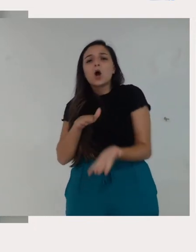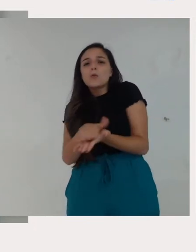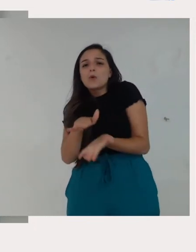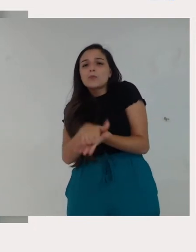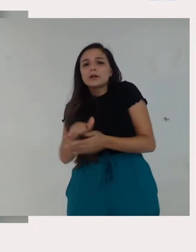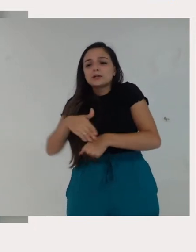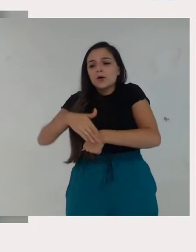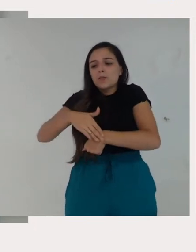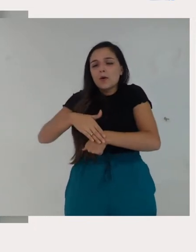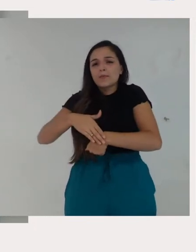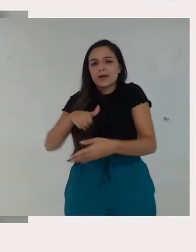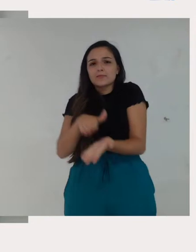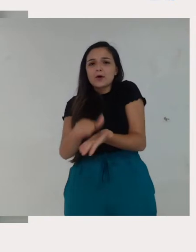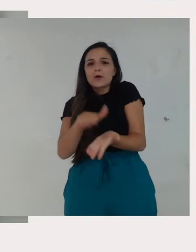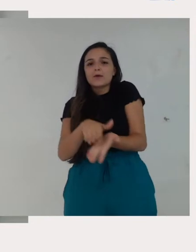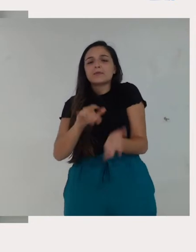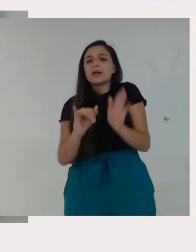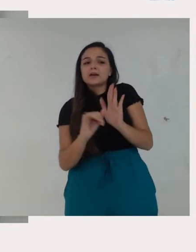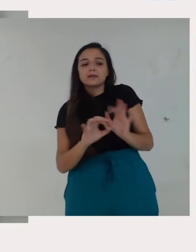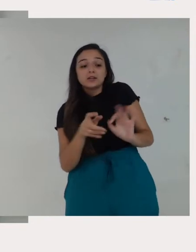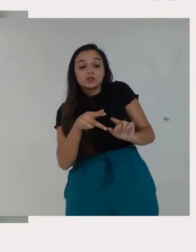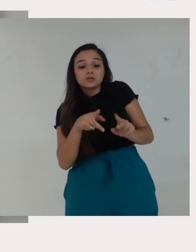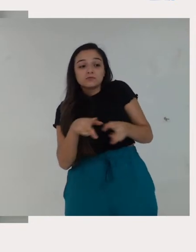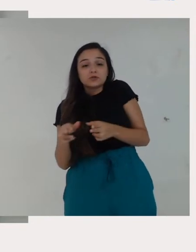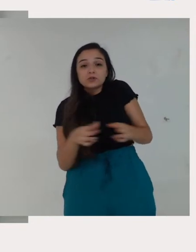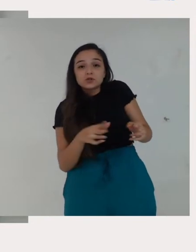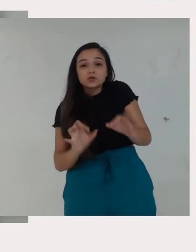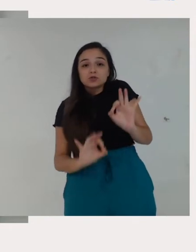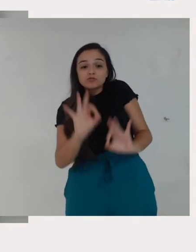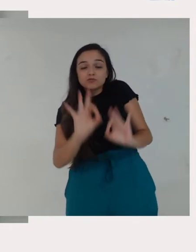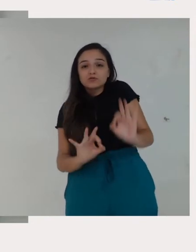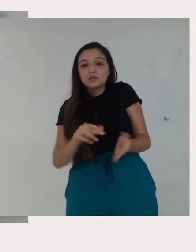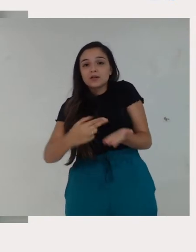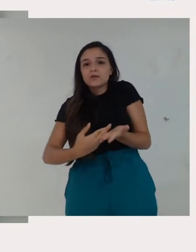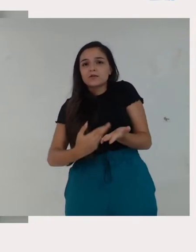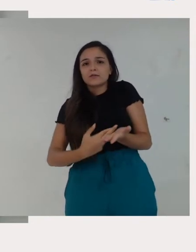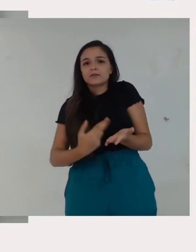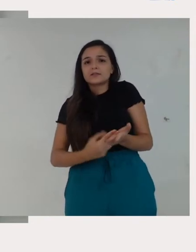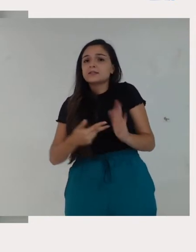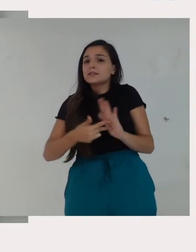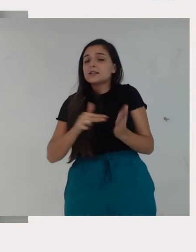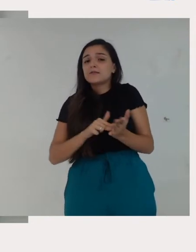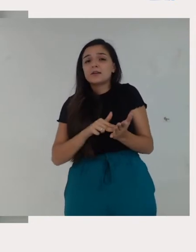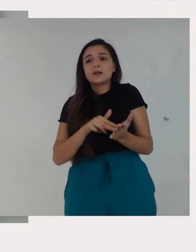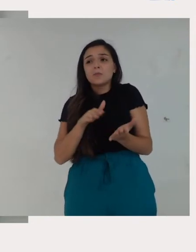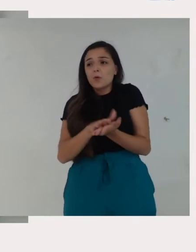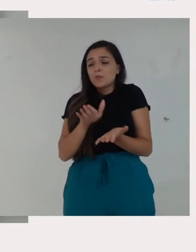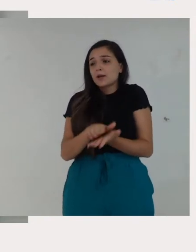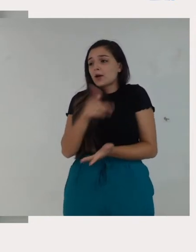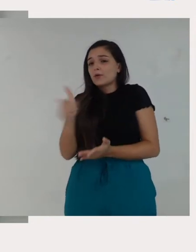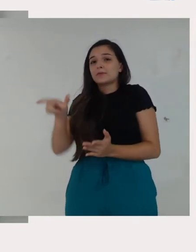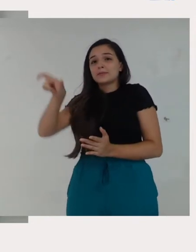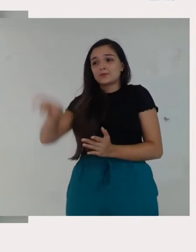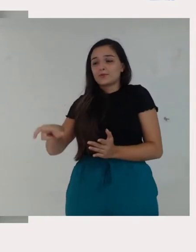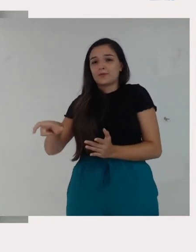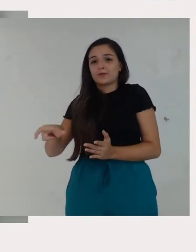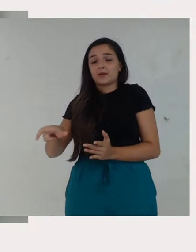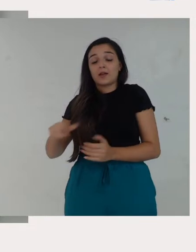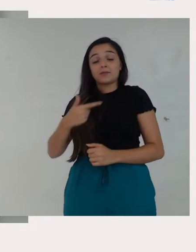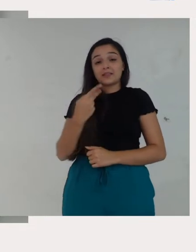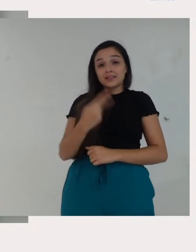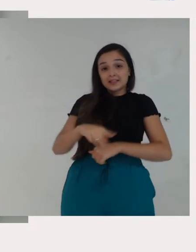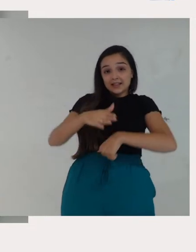publicação, publicações, editar a revista, é você publicar o outro. É o teu tempo, a